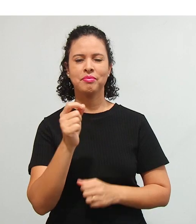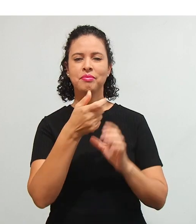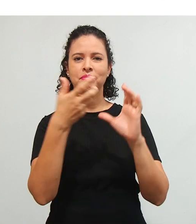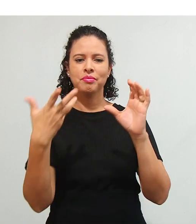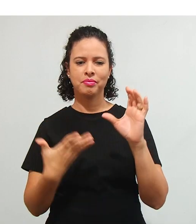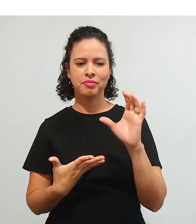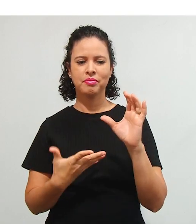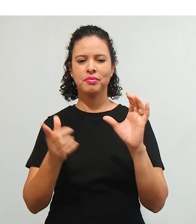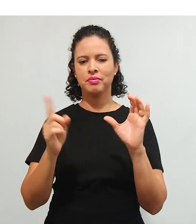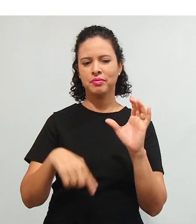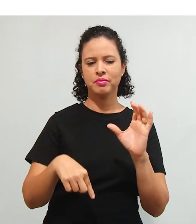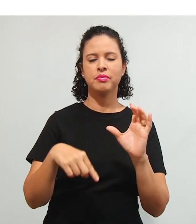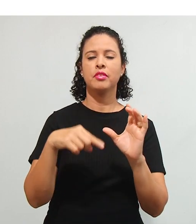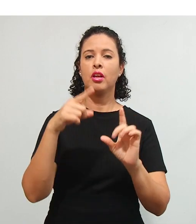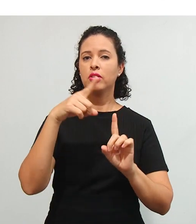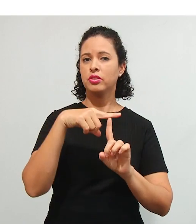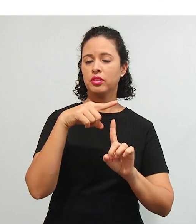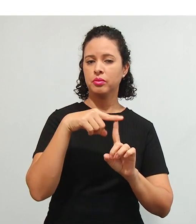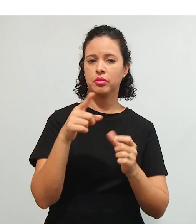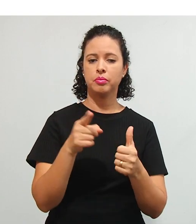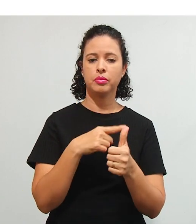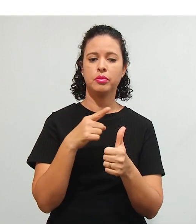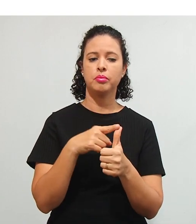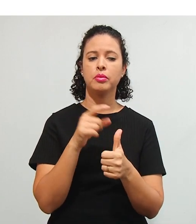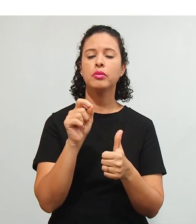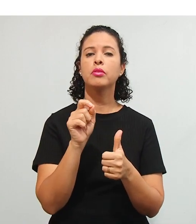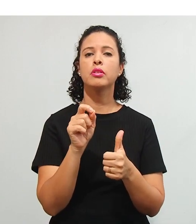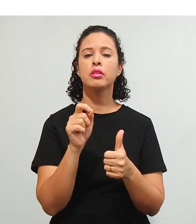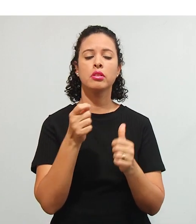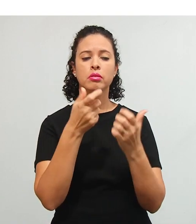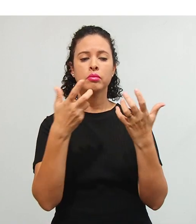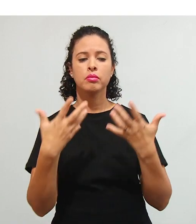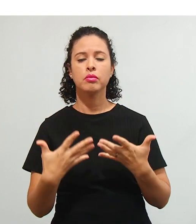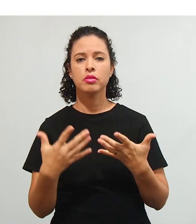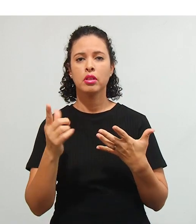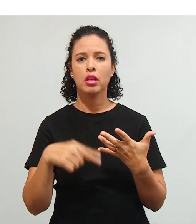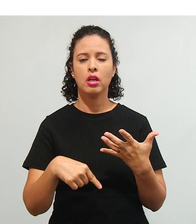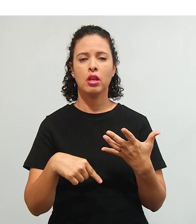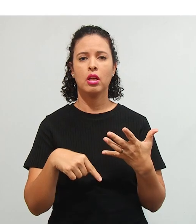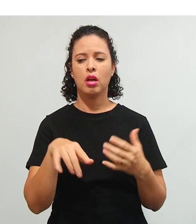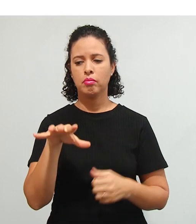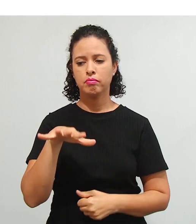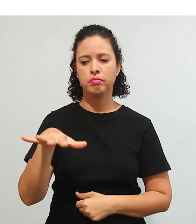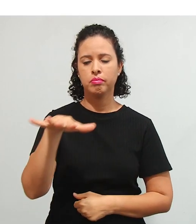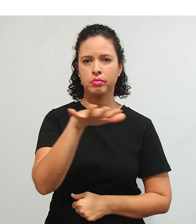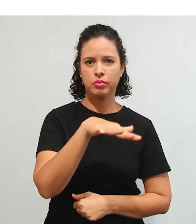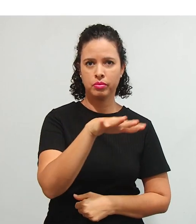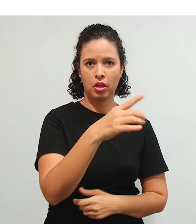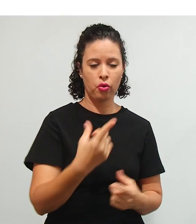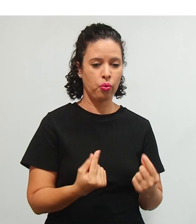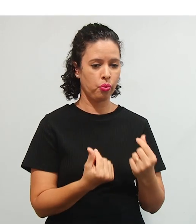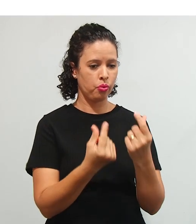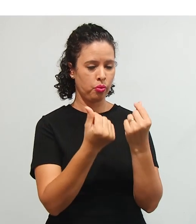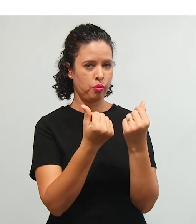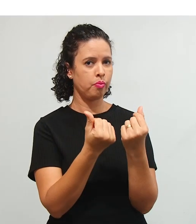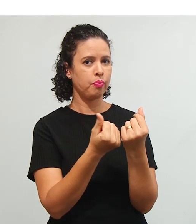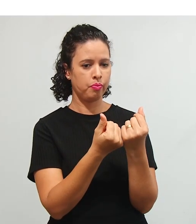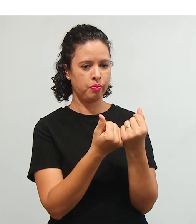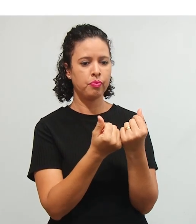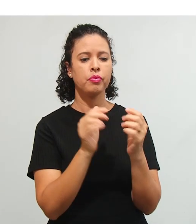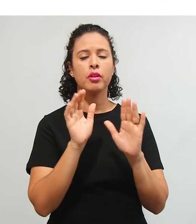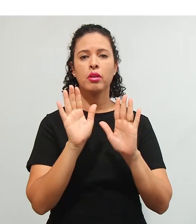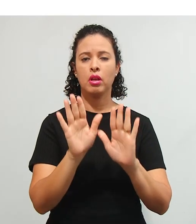classificação por natureza. A primeira classificação é a classificação por categoria econômica.